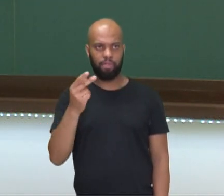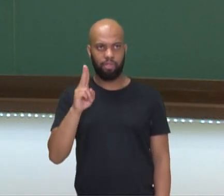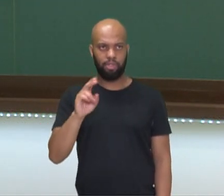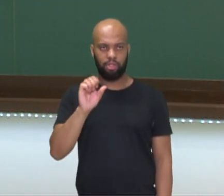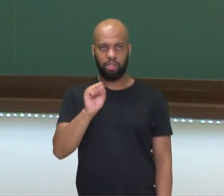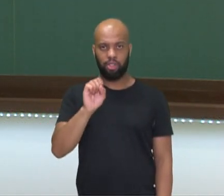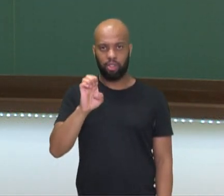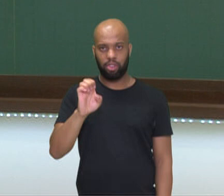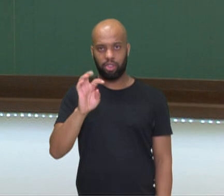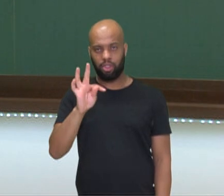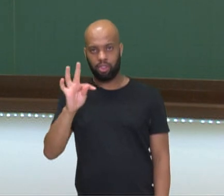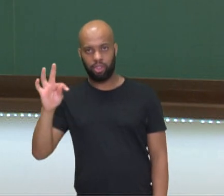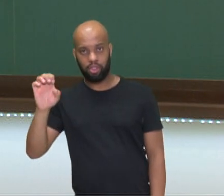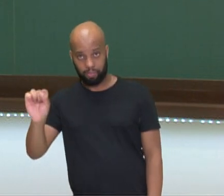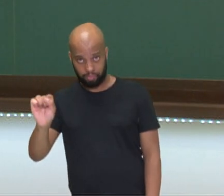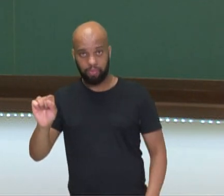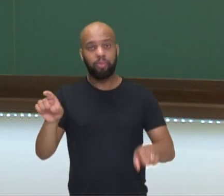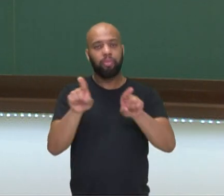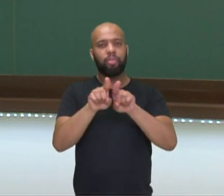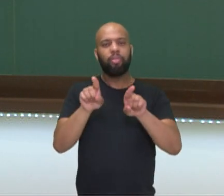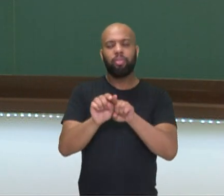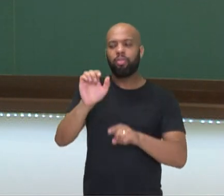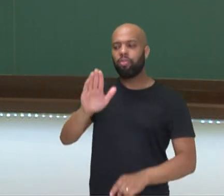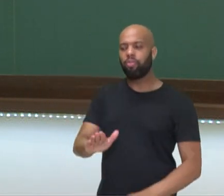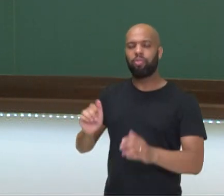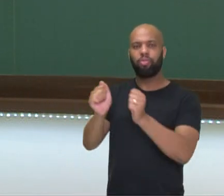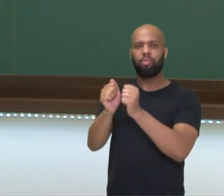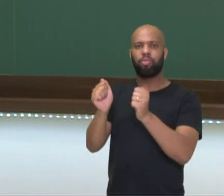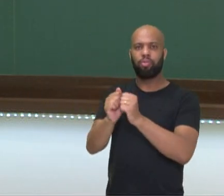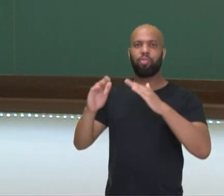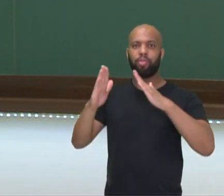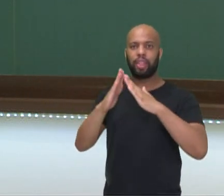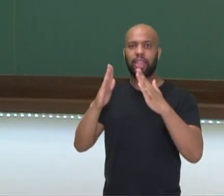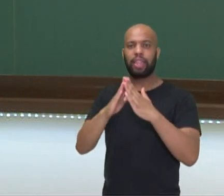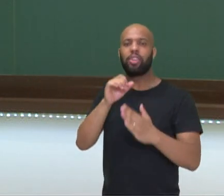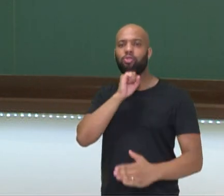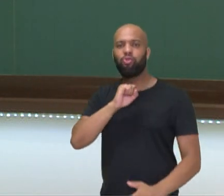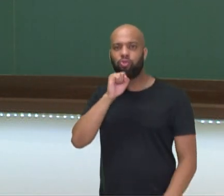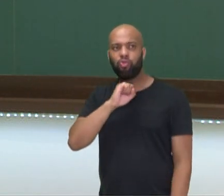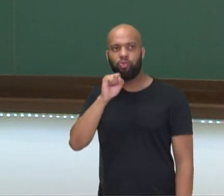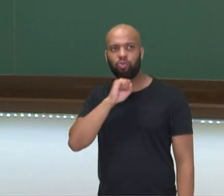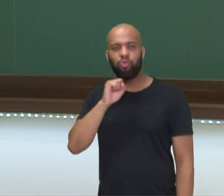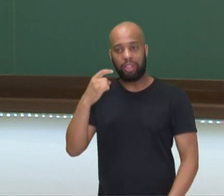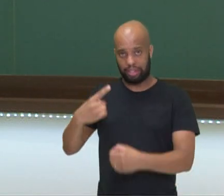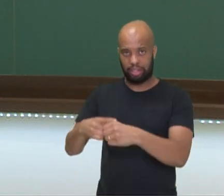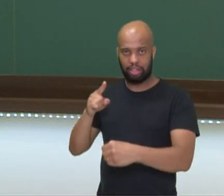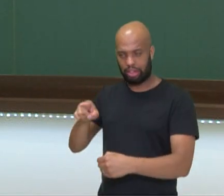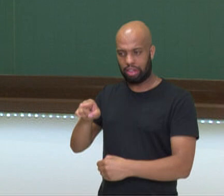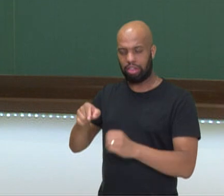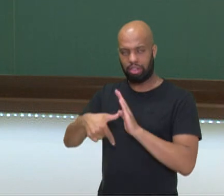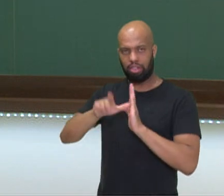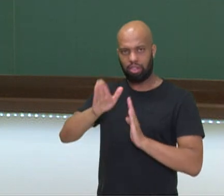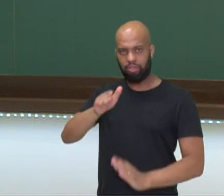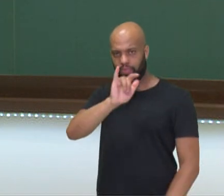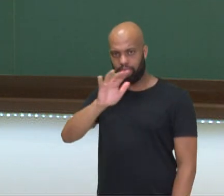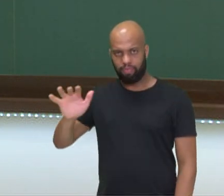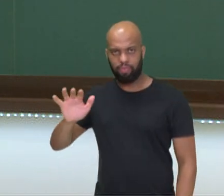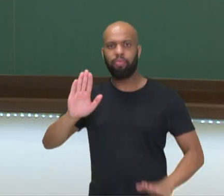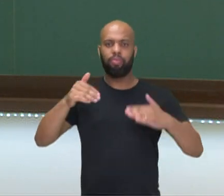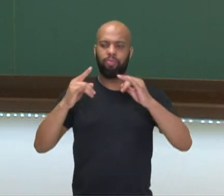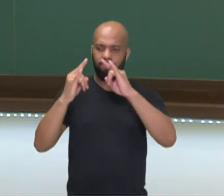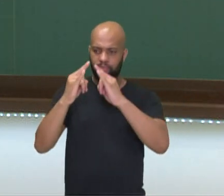Nós ficamos na casa dos nossos avós, do nosso avô em Massachusetts, e então fomos acampar no